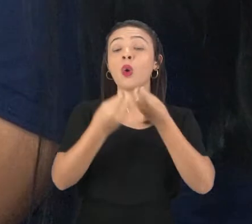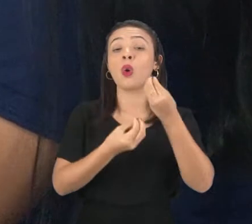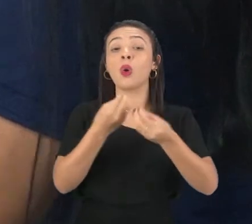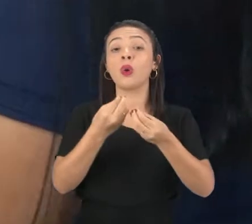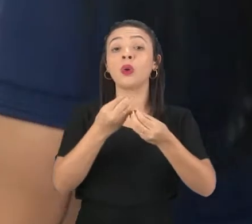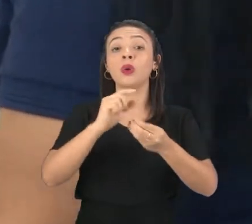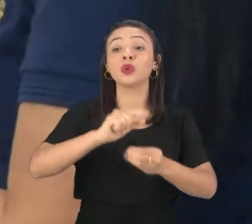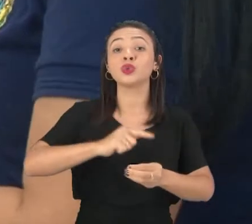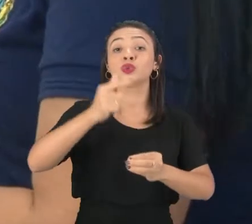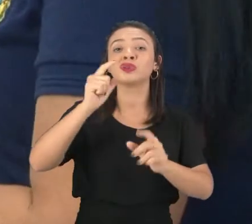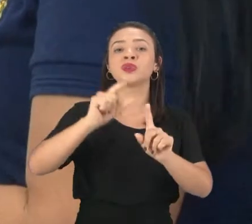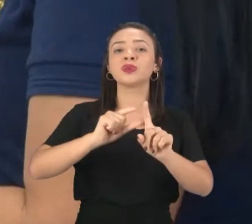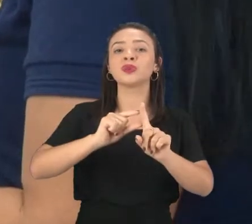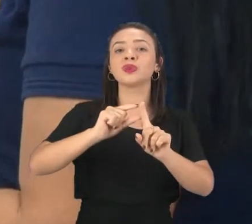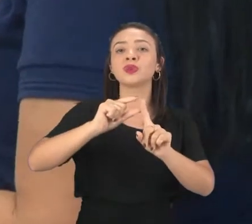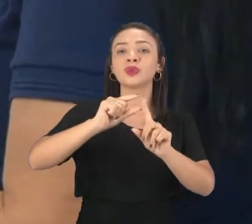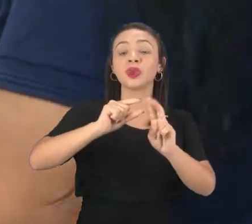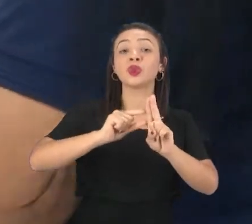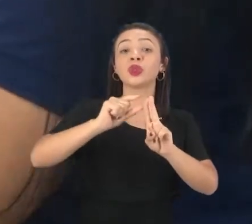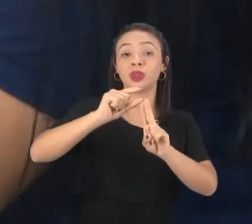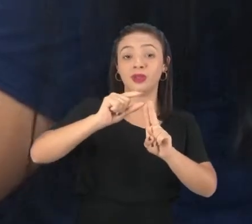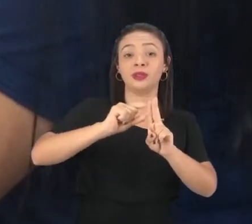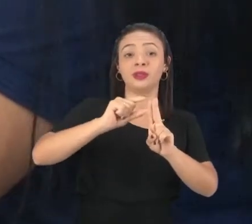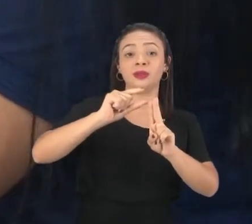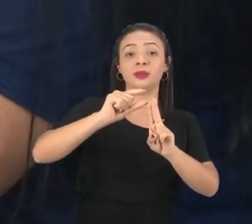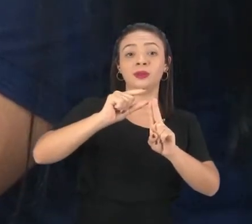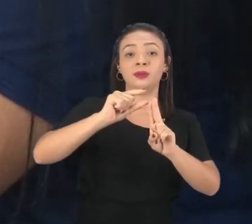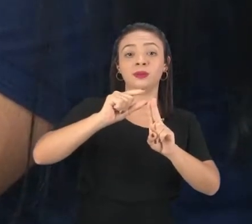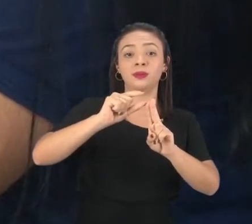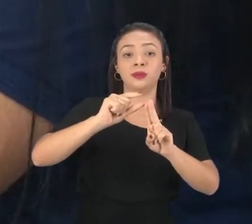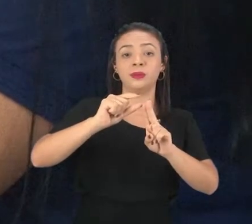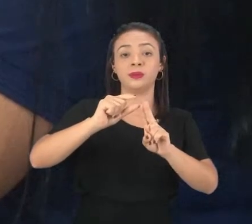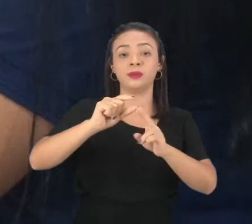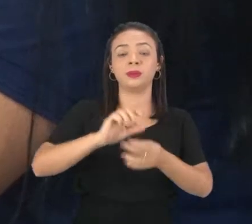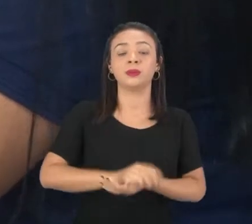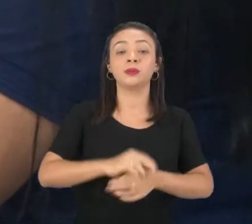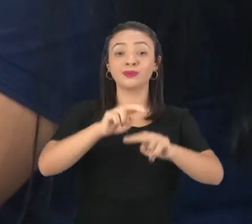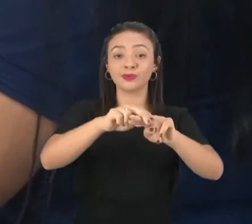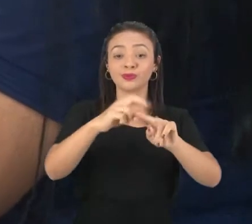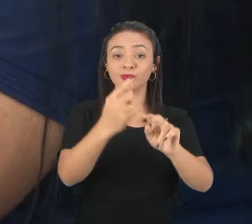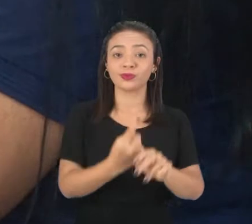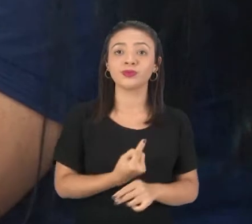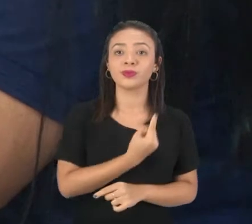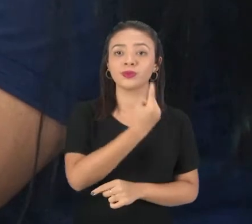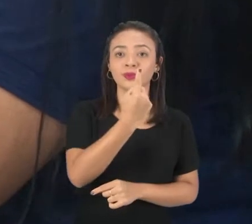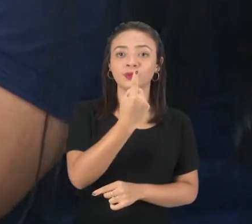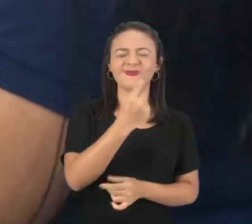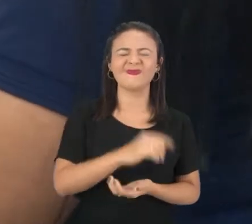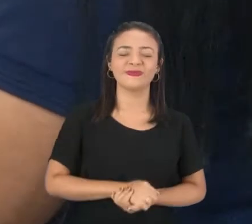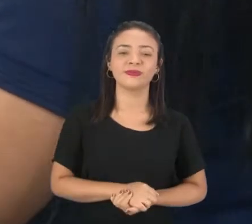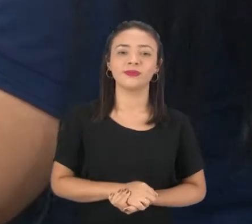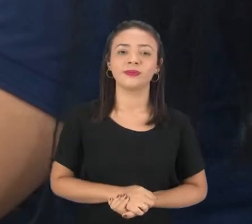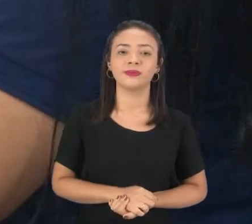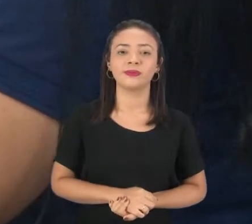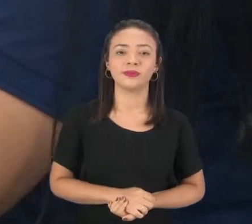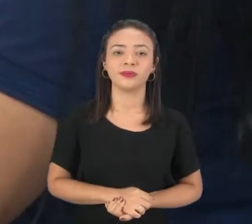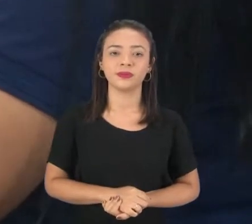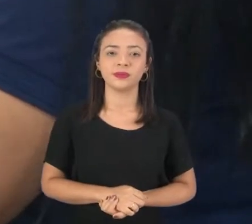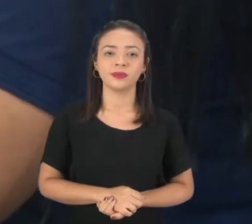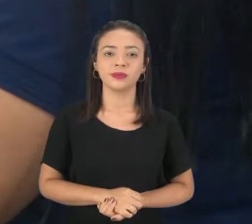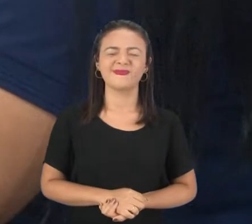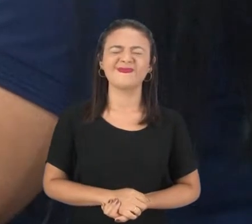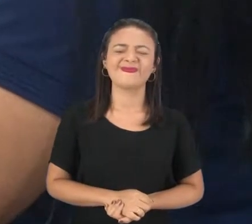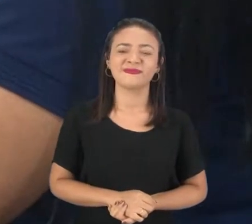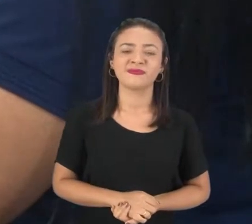outras os outros números que o compõem aqui por isso que ele vai para cá para cima e eu preciso adicionar com os outros